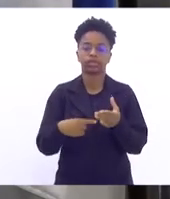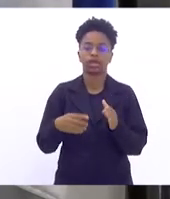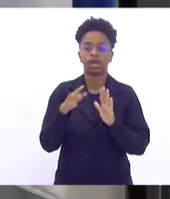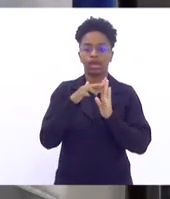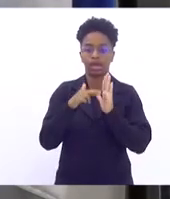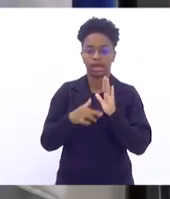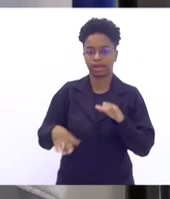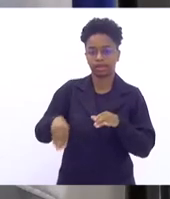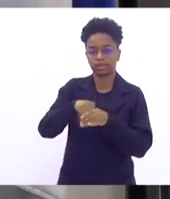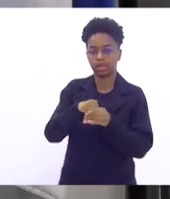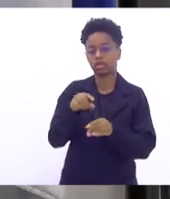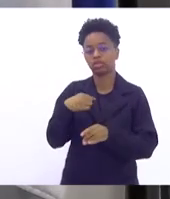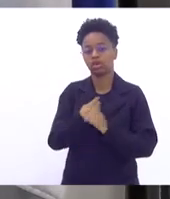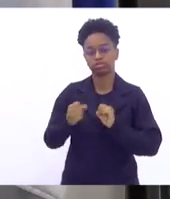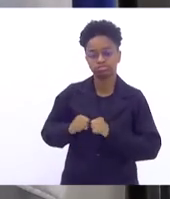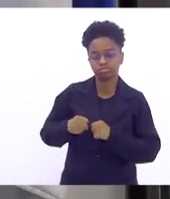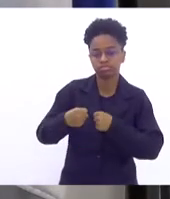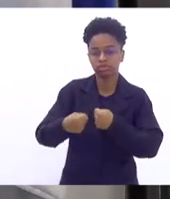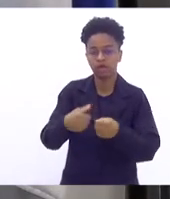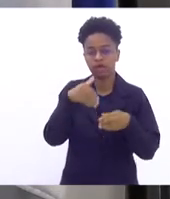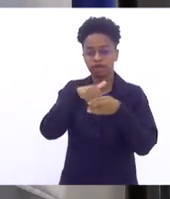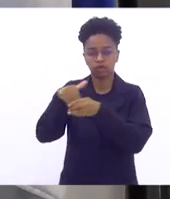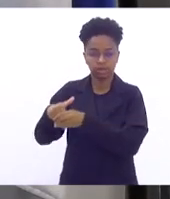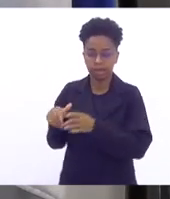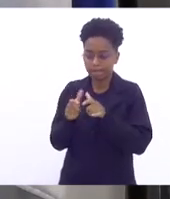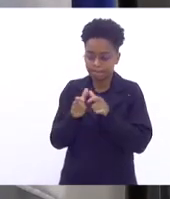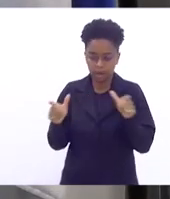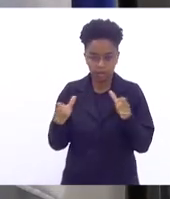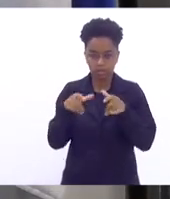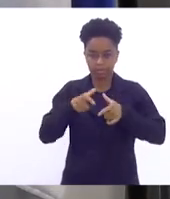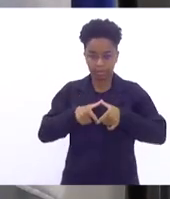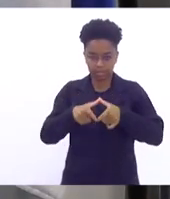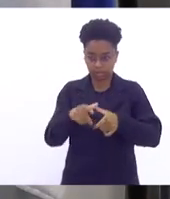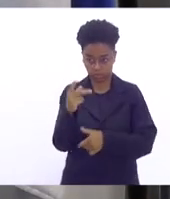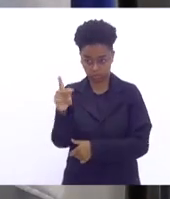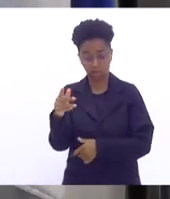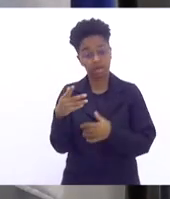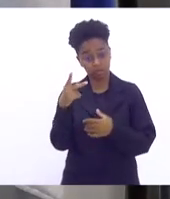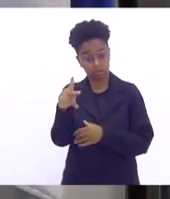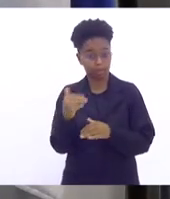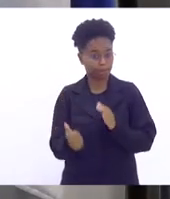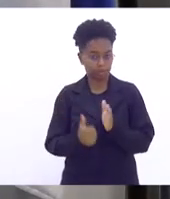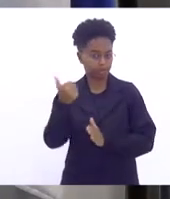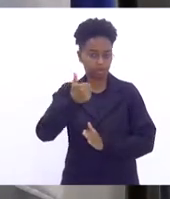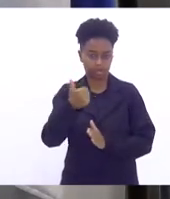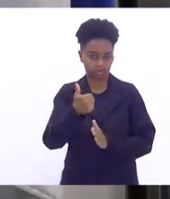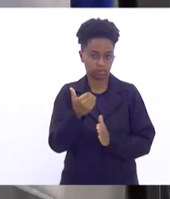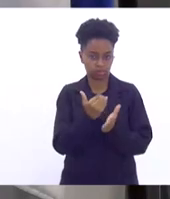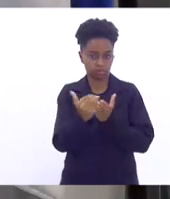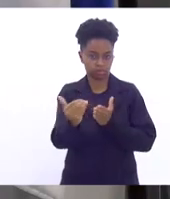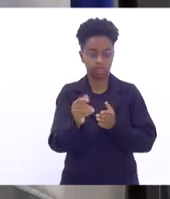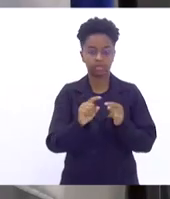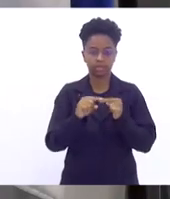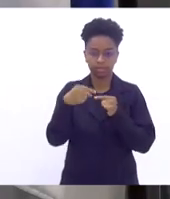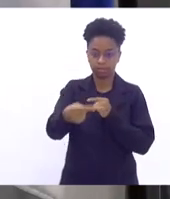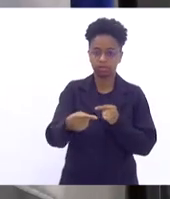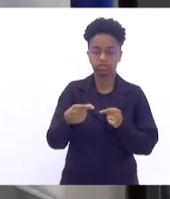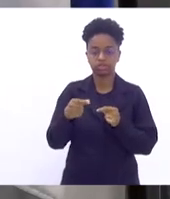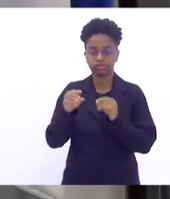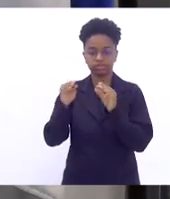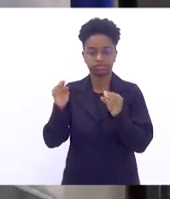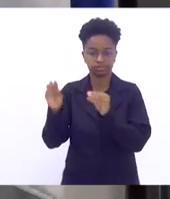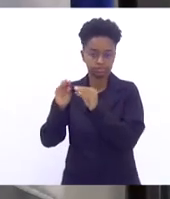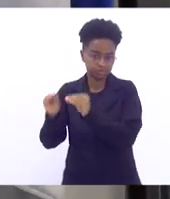vai fazer uma força-tarefa aí de votar o maior número de medalhas de vossa excelência é a primeira a entrar em Pauta e automaticamente vem a plenário então